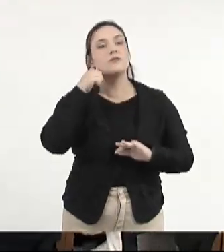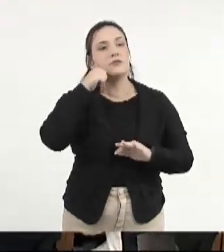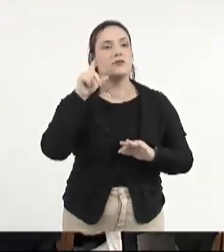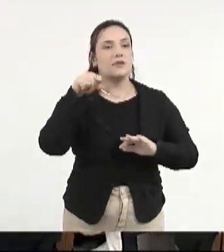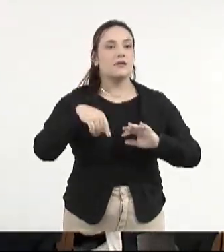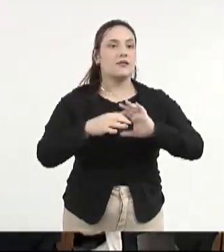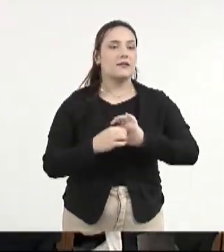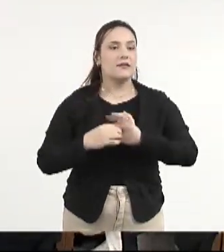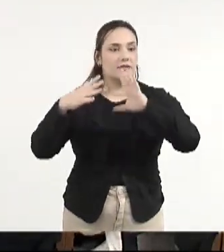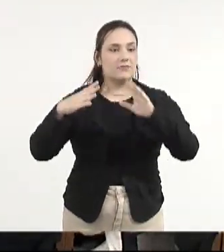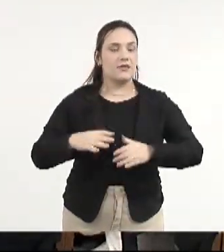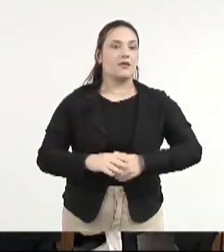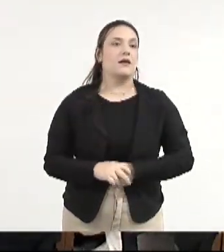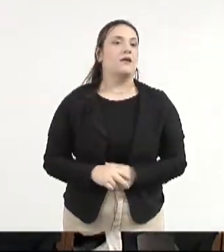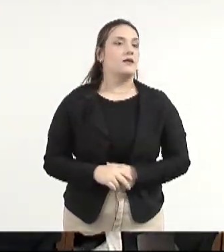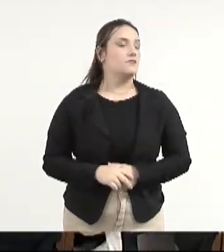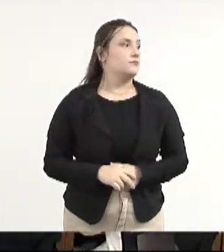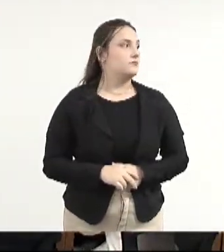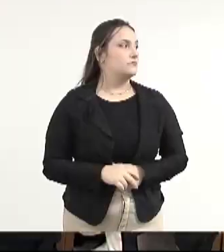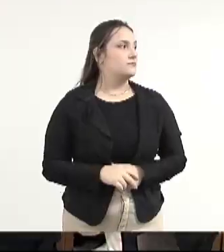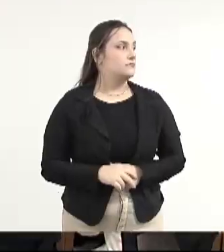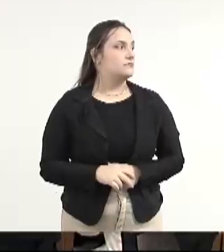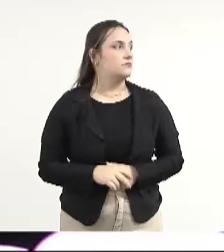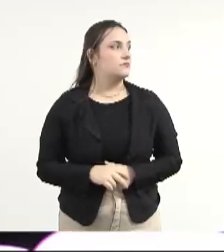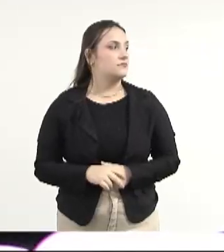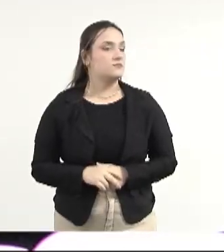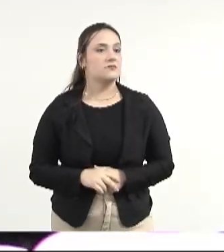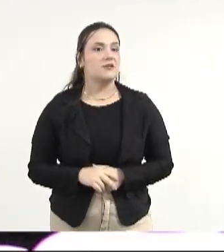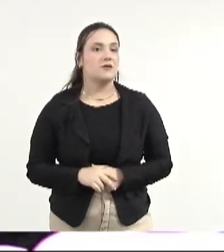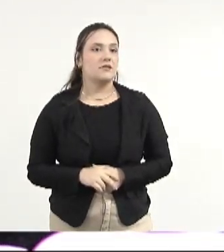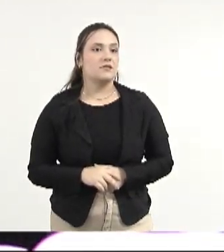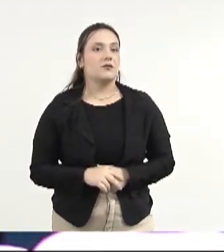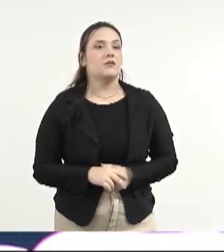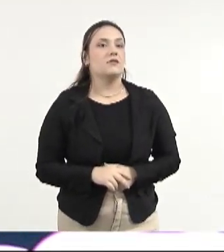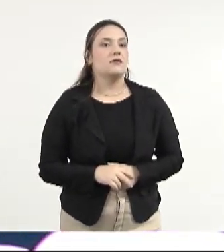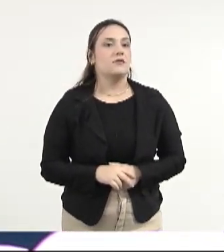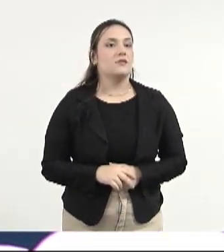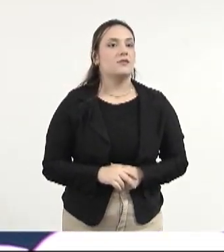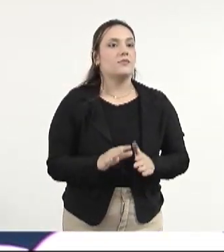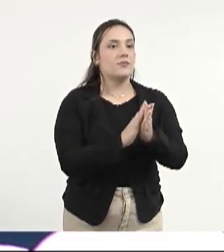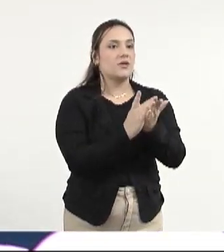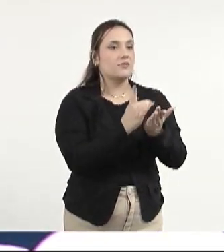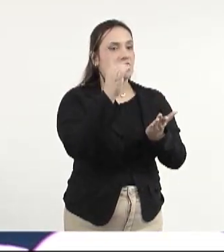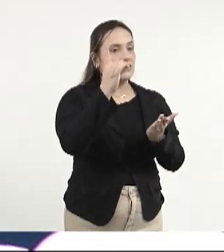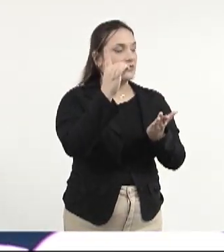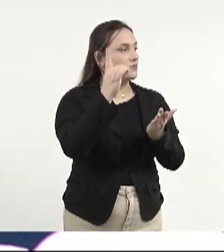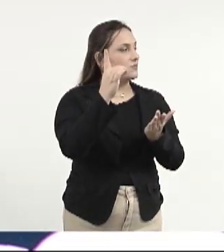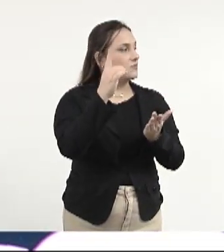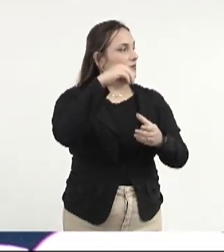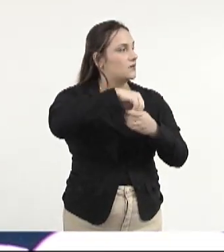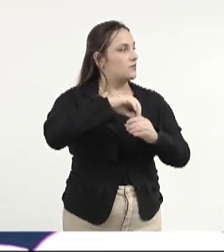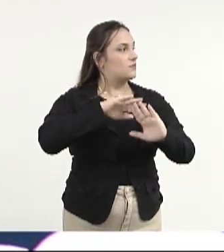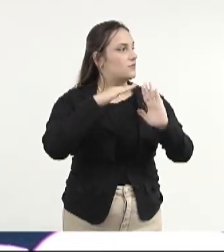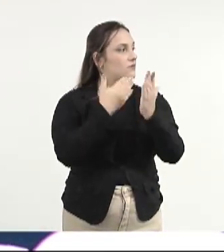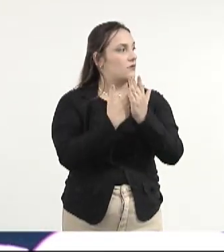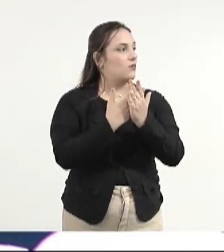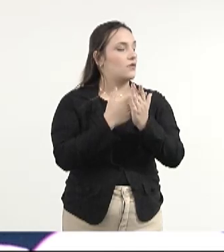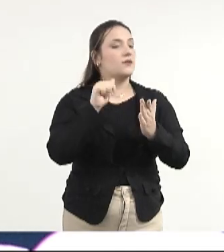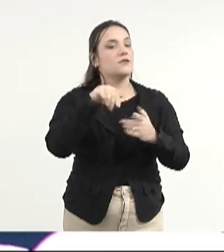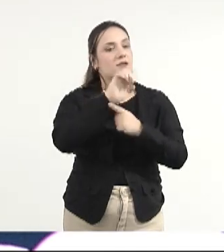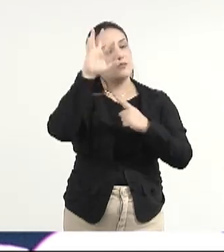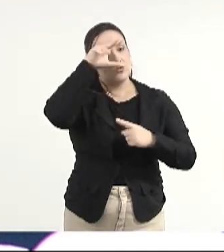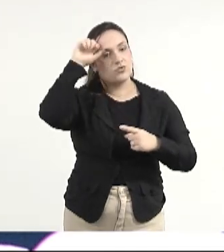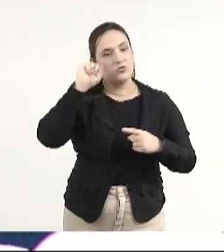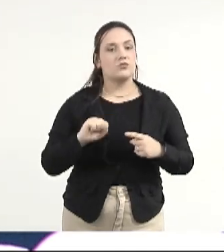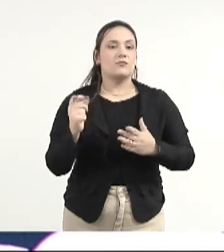sobre autorização de disponibilização de exemplares de Bíblia Sagrada nas unidades de ensino do Mato Grosso do